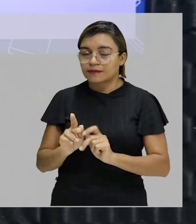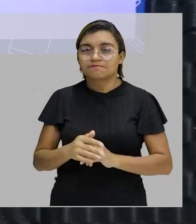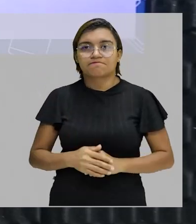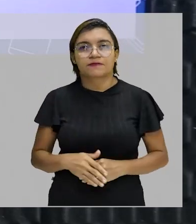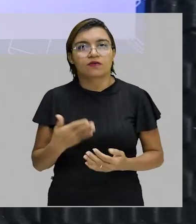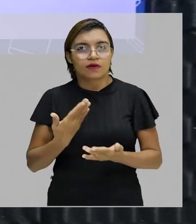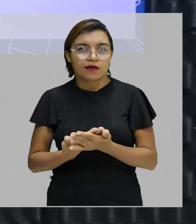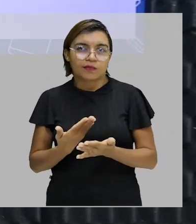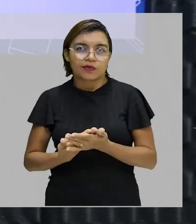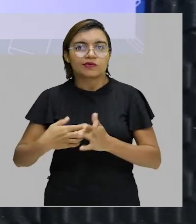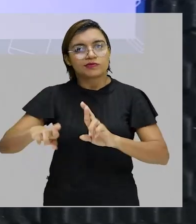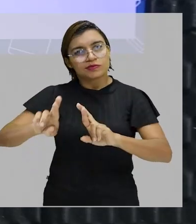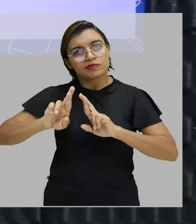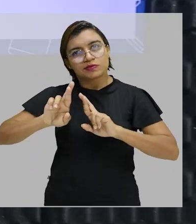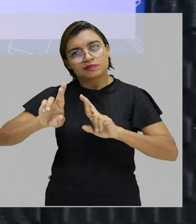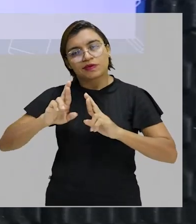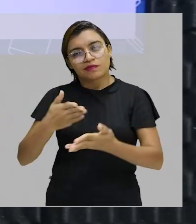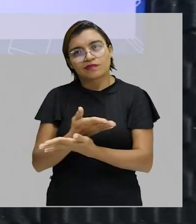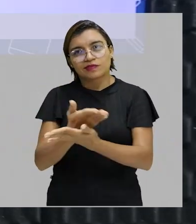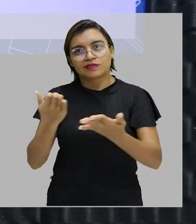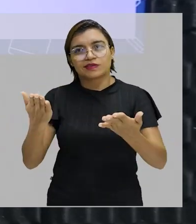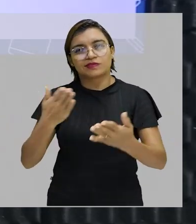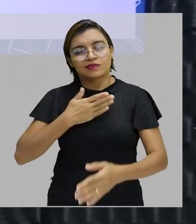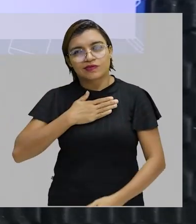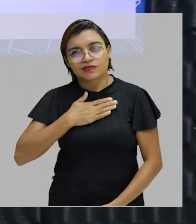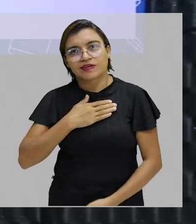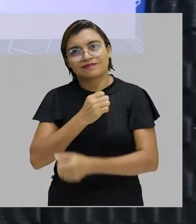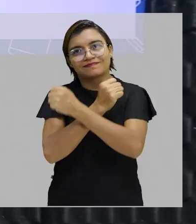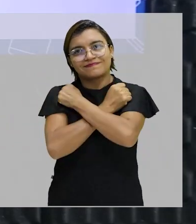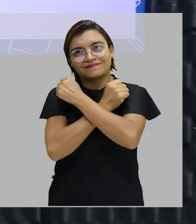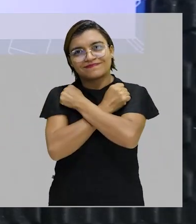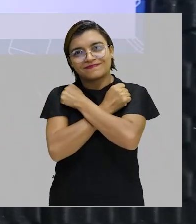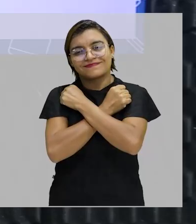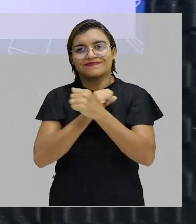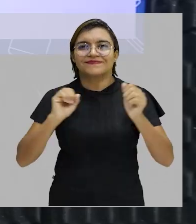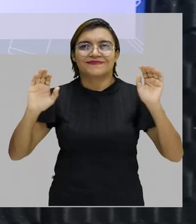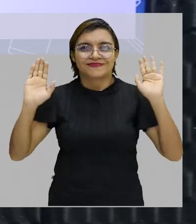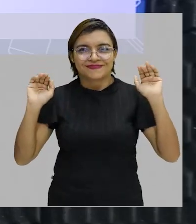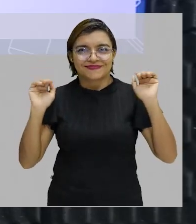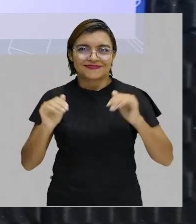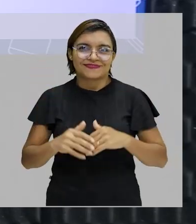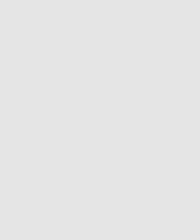Turma, foi a nossa aula. Espero que vocês tenham gostado. Forte abraço. Valeu.